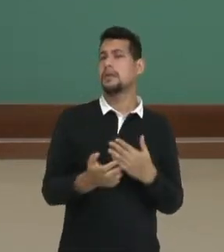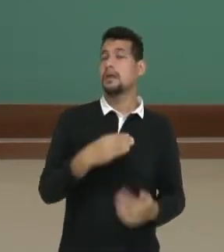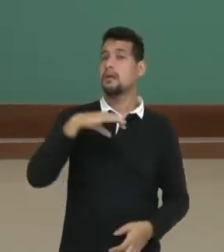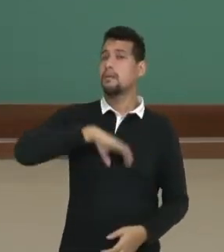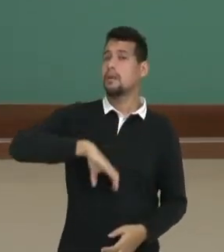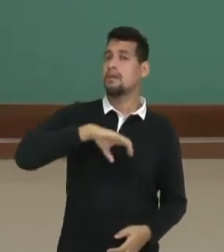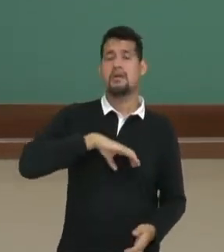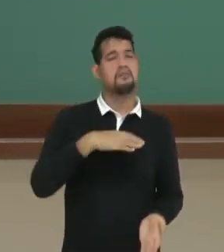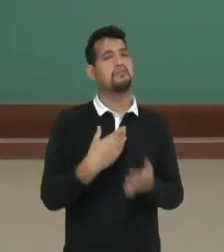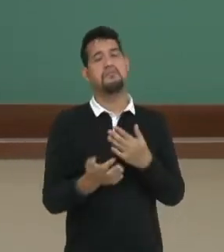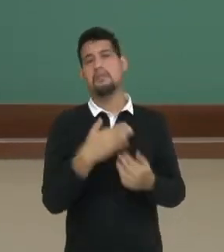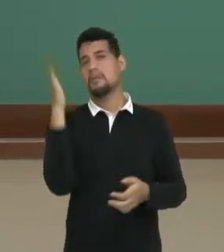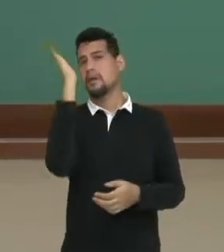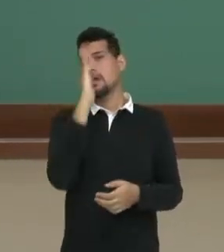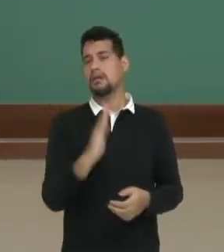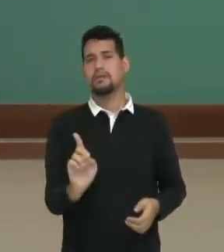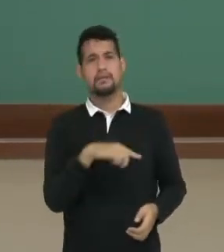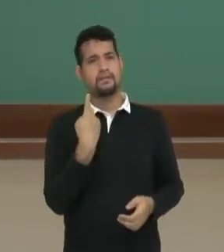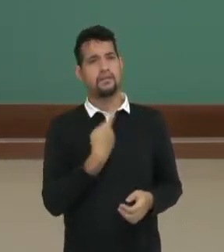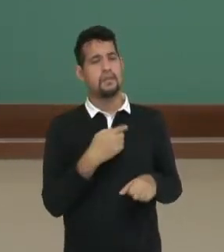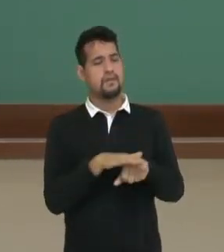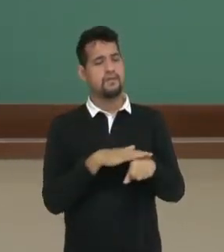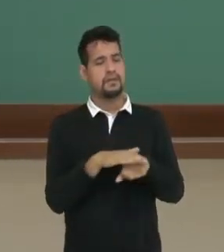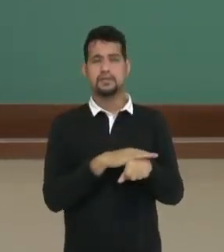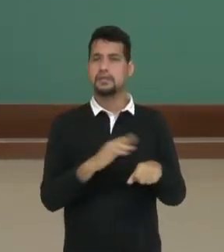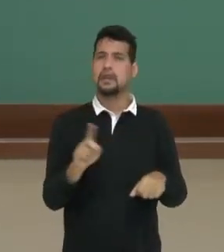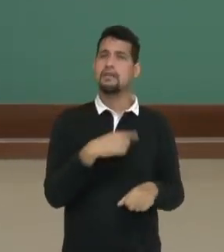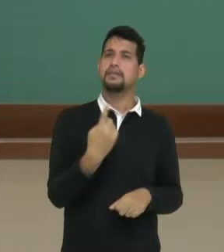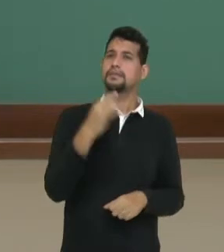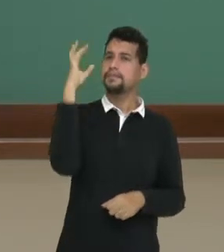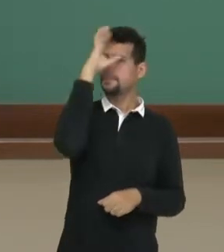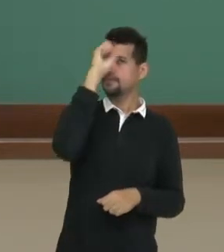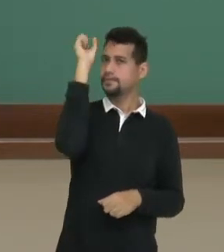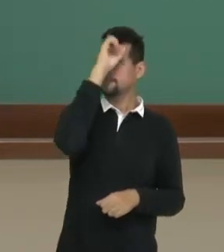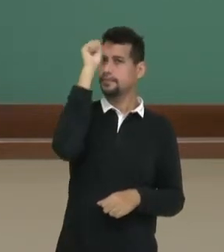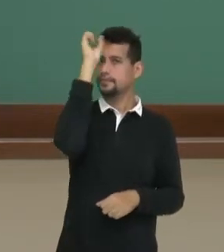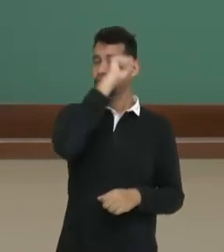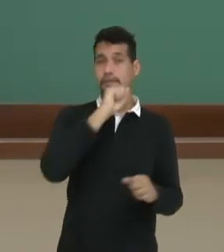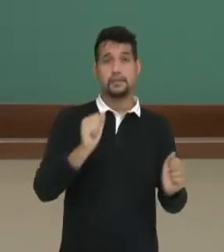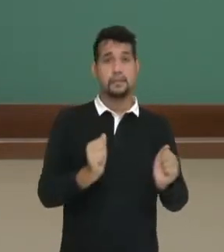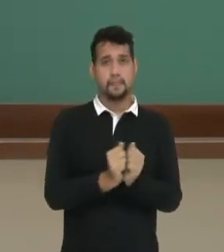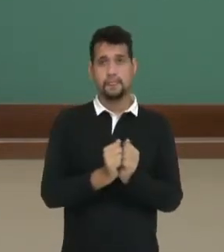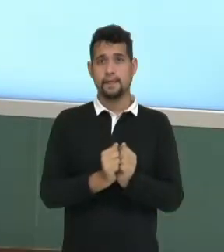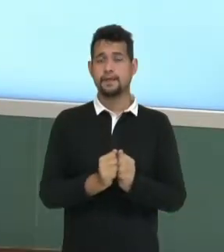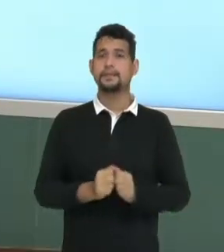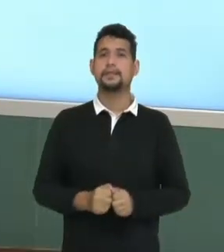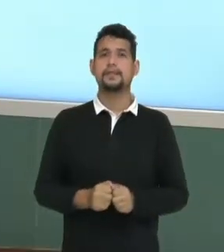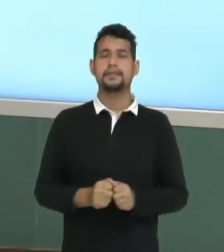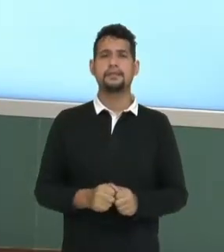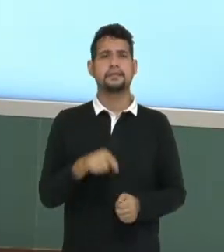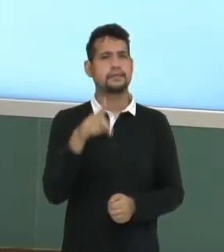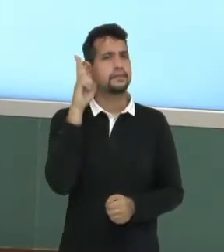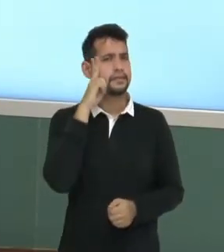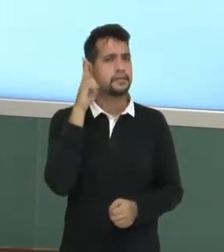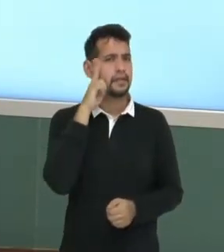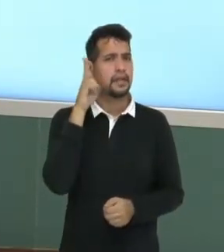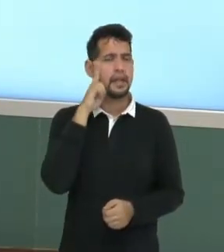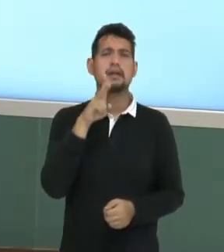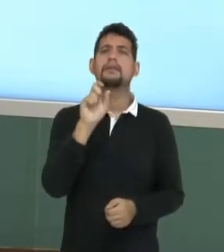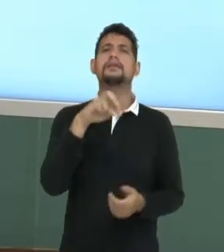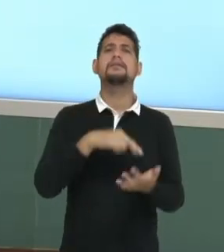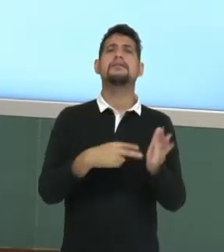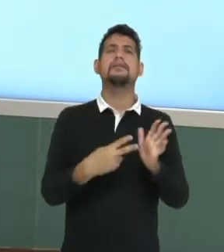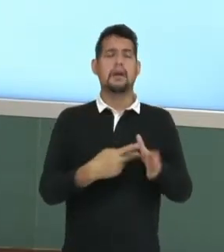para o Brasil. Vamos conversar sobre isso, vamos aprender juntos sobre isso, né? E aí, você se lembra do que foi o